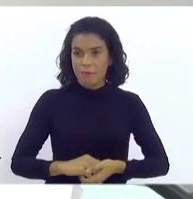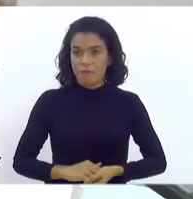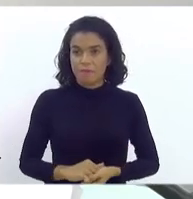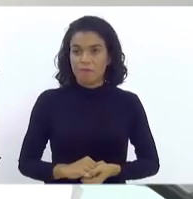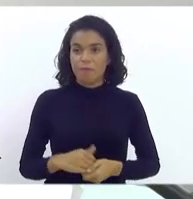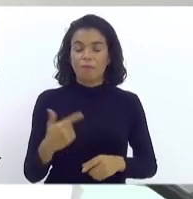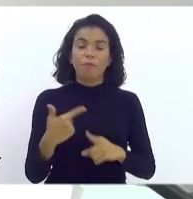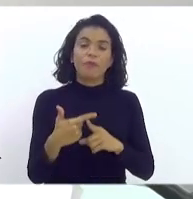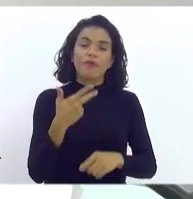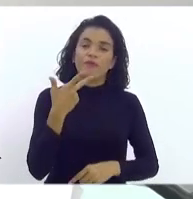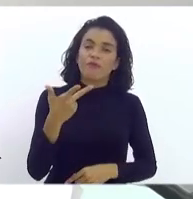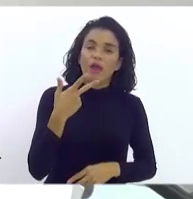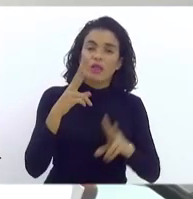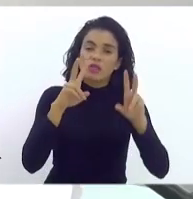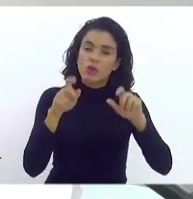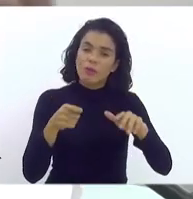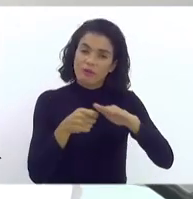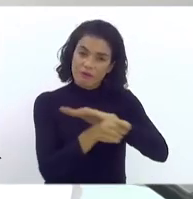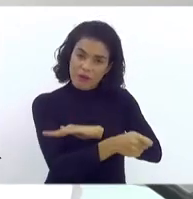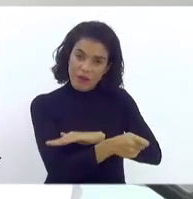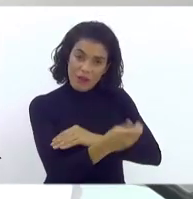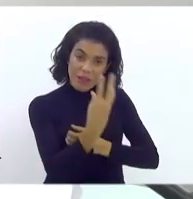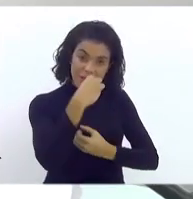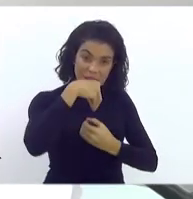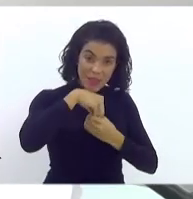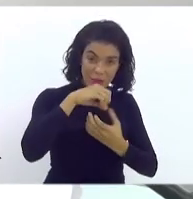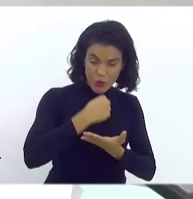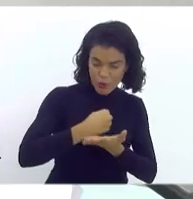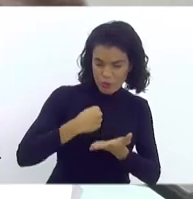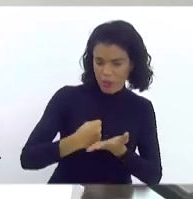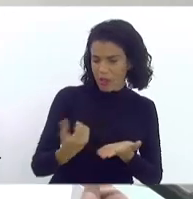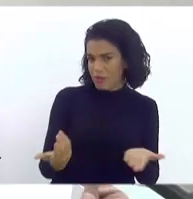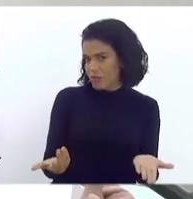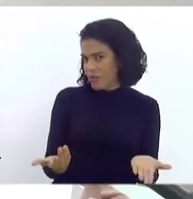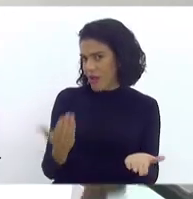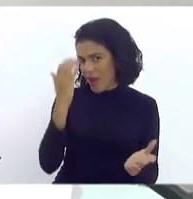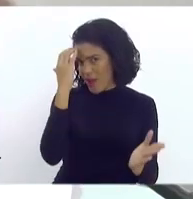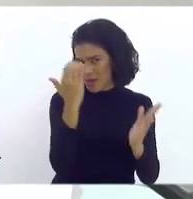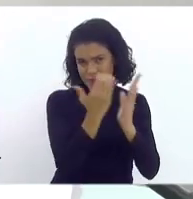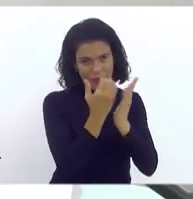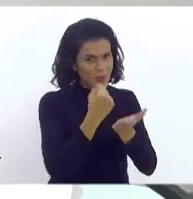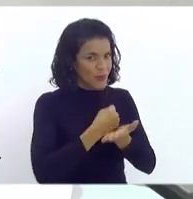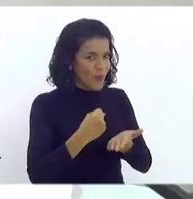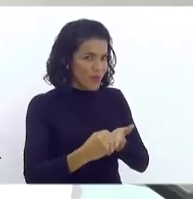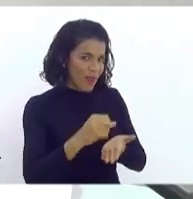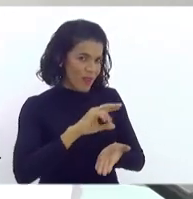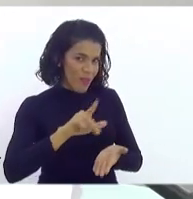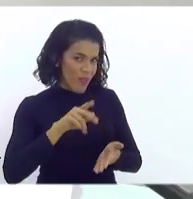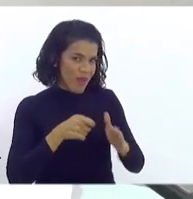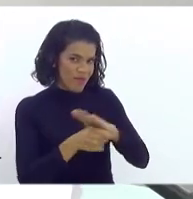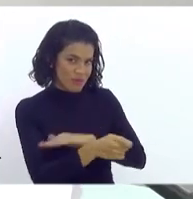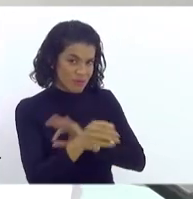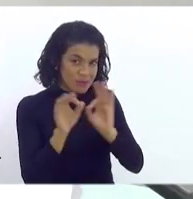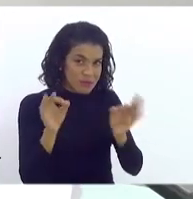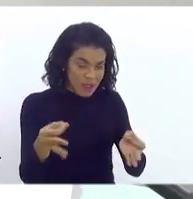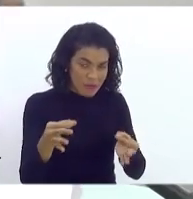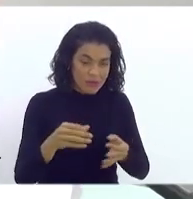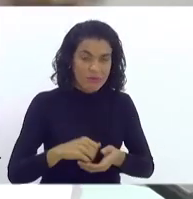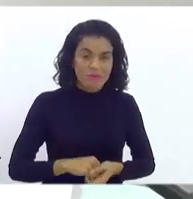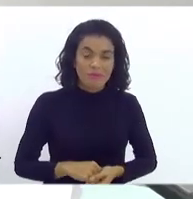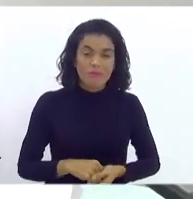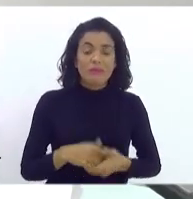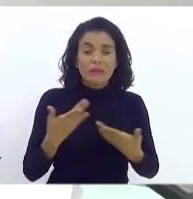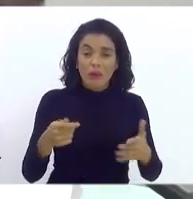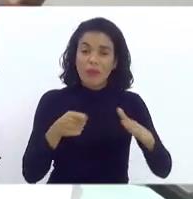Porque quando fala que há um investimento, mas está dentro do contrato, então há um cumprimento contratual e não um investimento, correto?